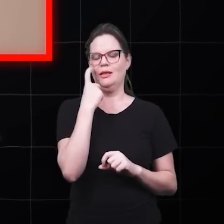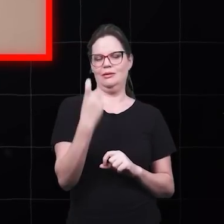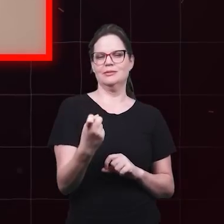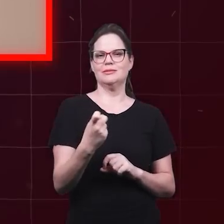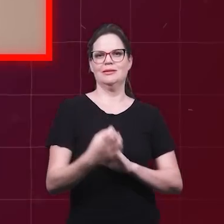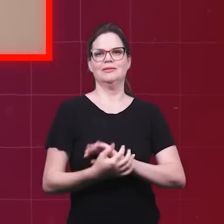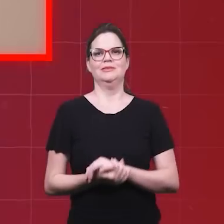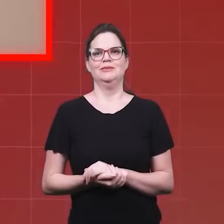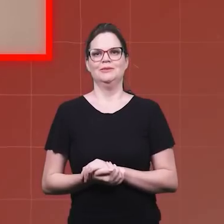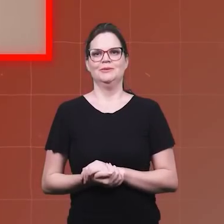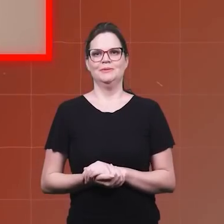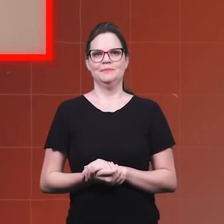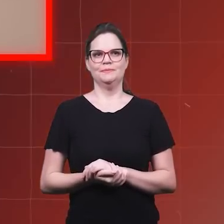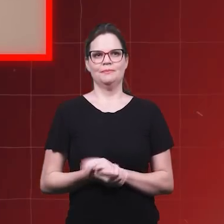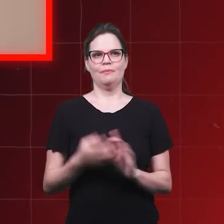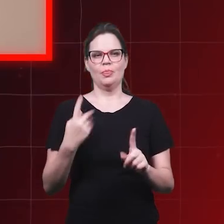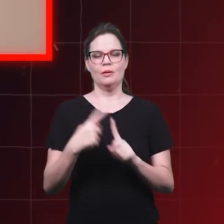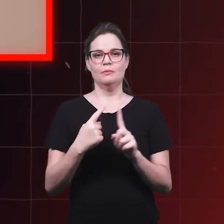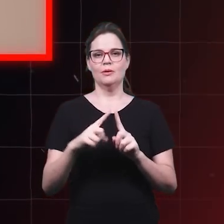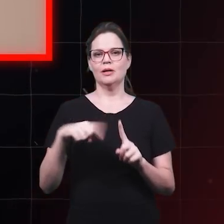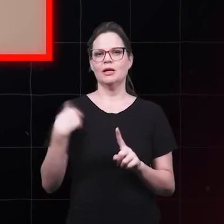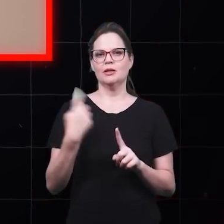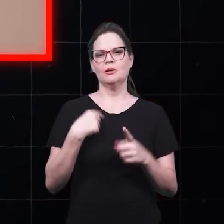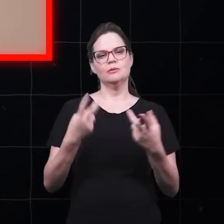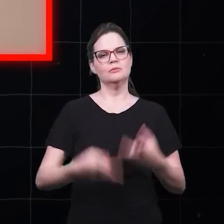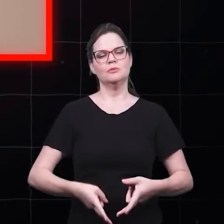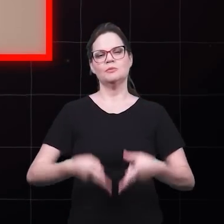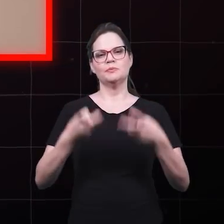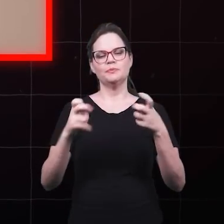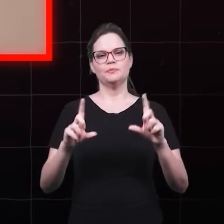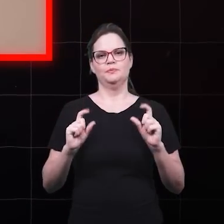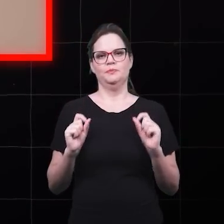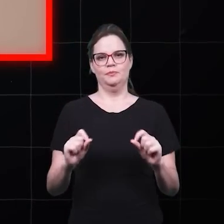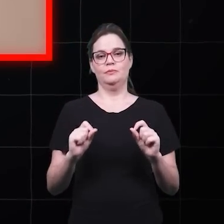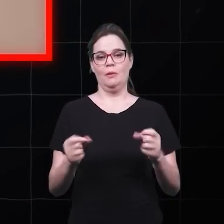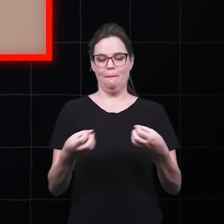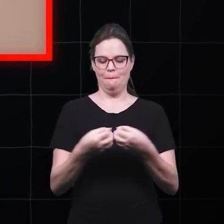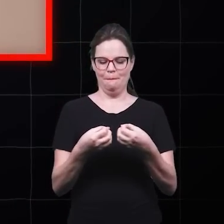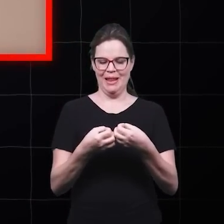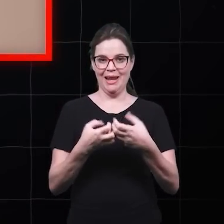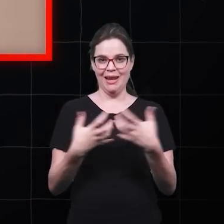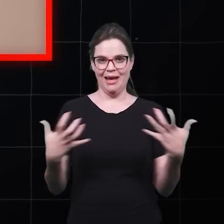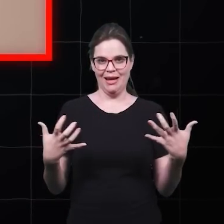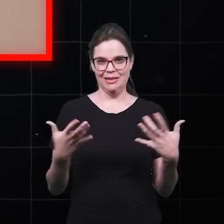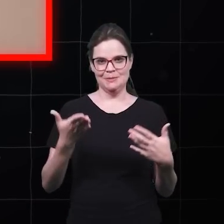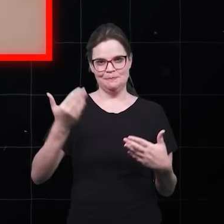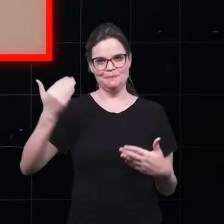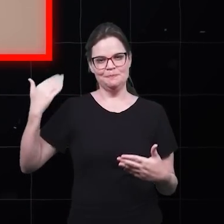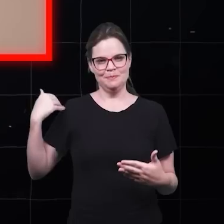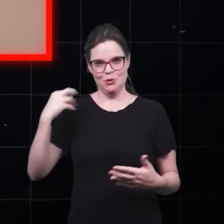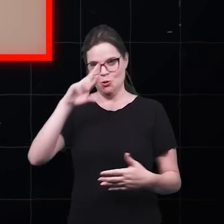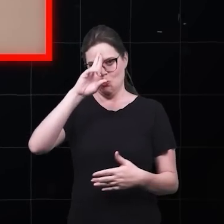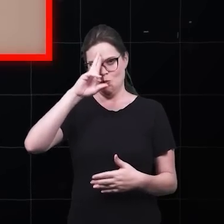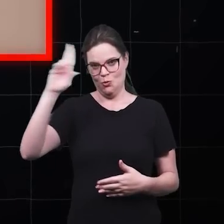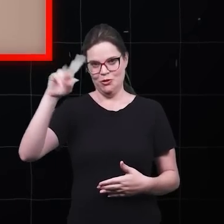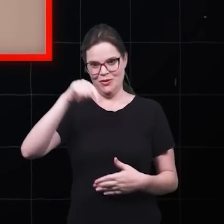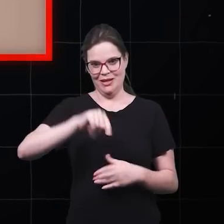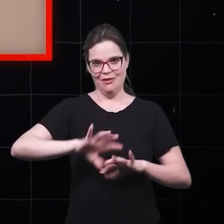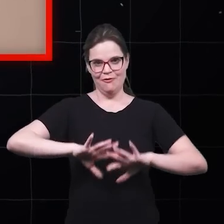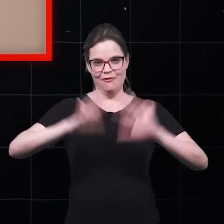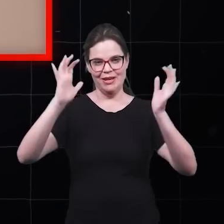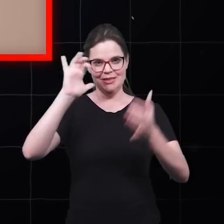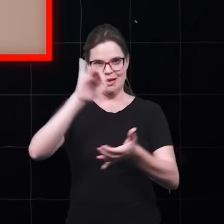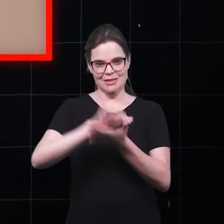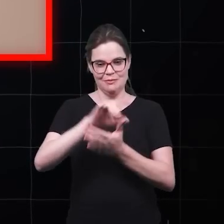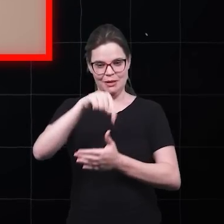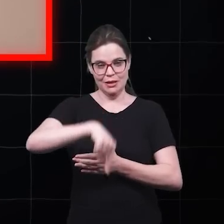interessante, porque nós vemos realmente que o milagre que Jesus operou no casamento ali das bodas em Caná